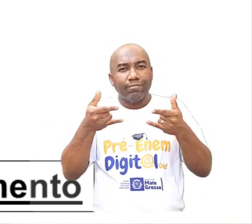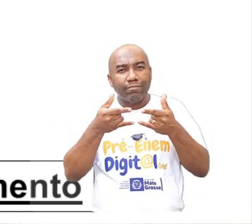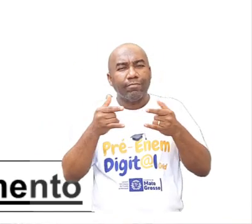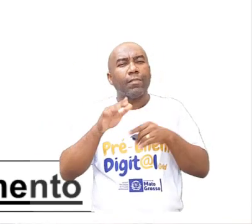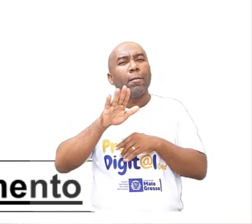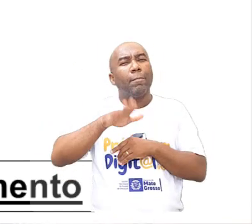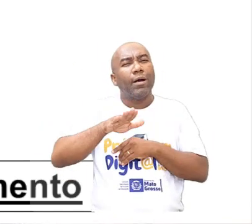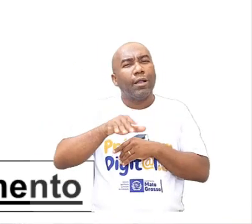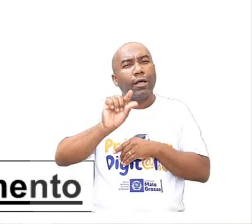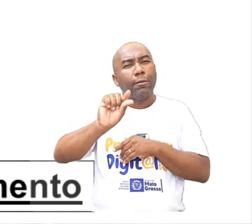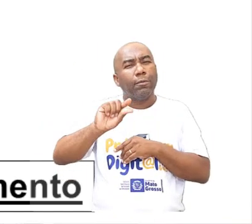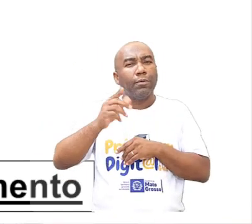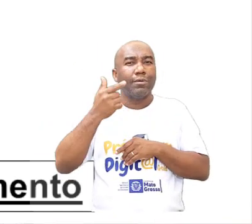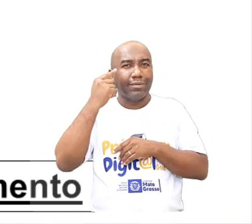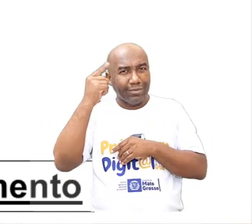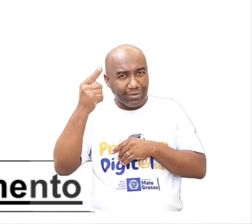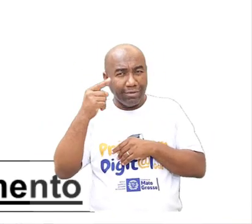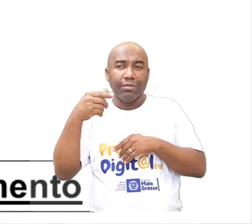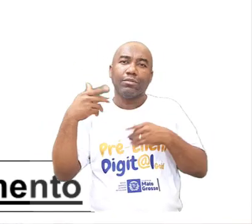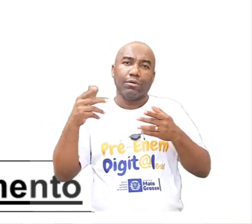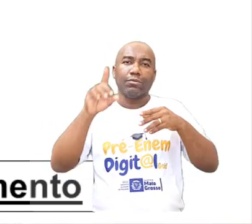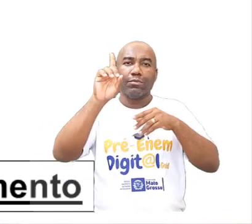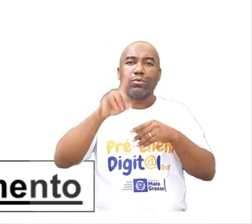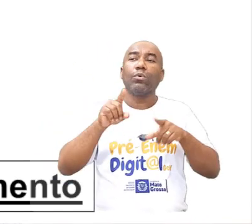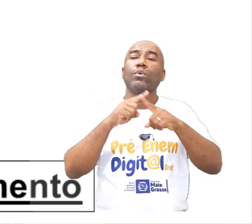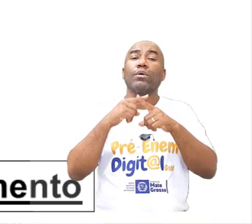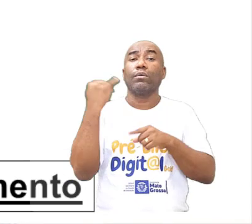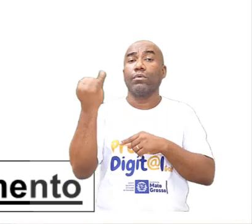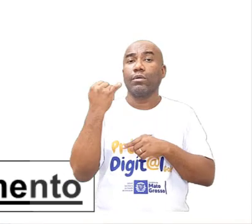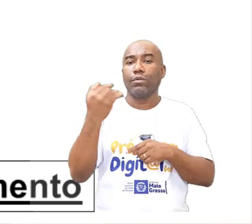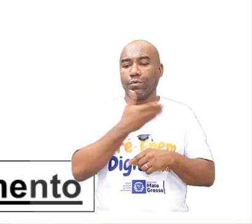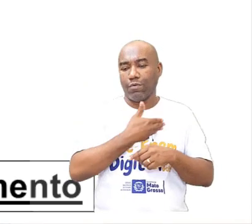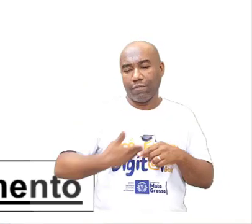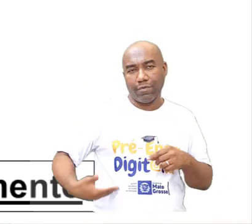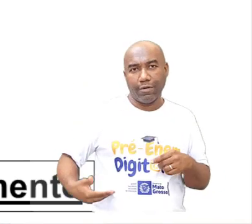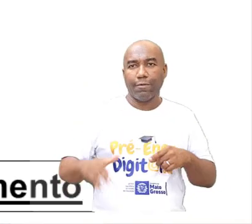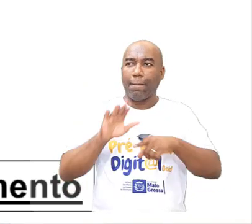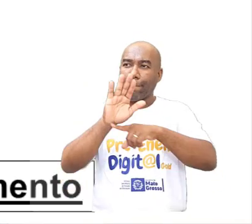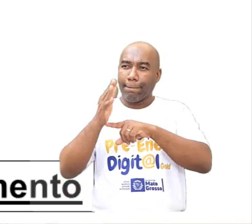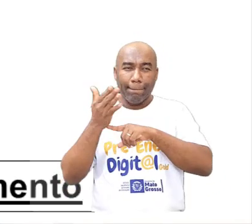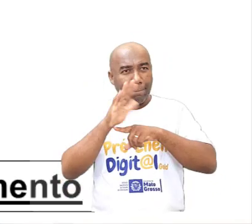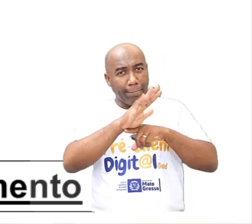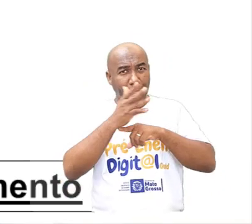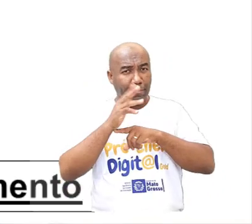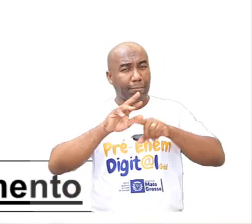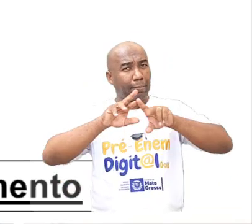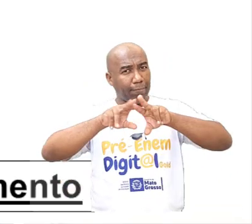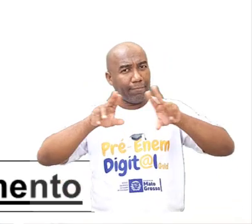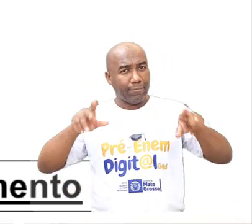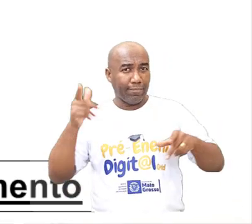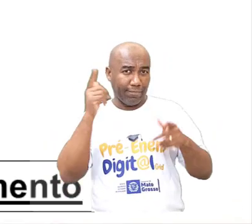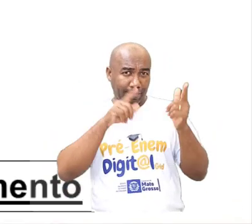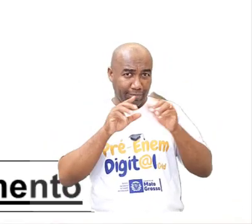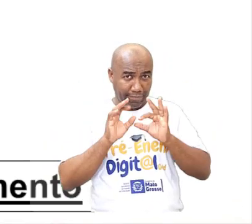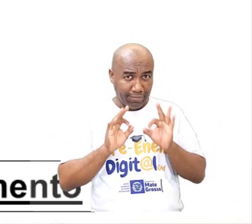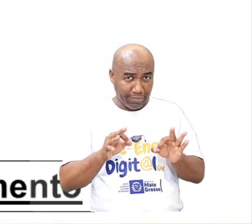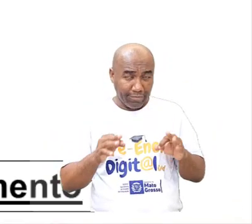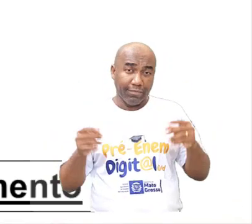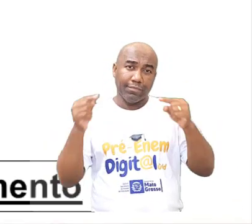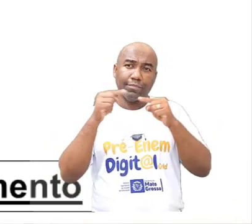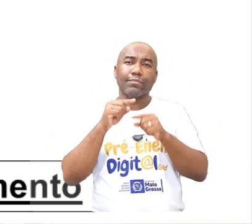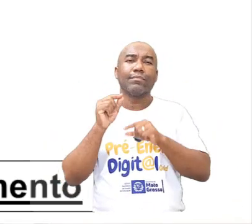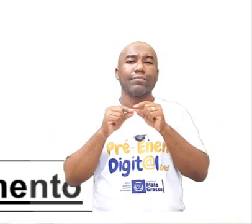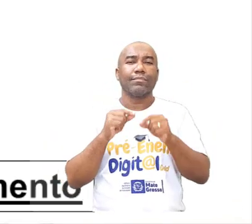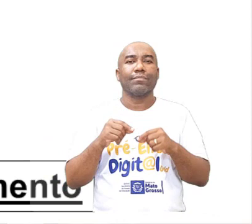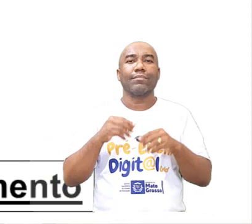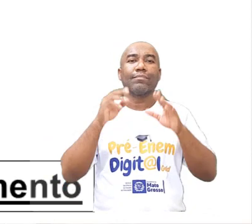O efeito. Com a finalidade de permitir que toda a sociedade tenha esse acesso. Vírgula. O que, que vem